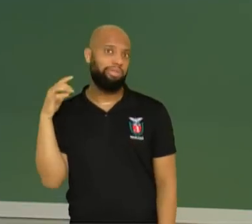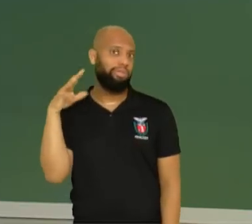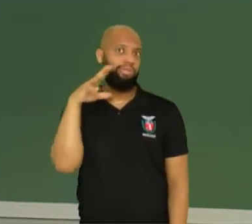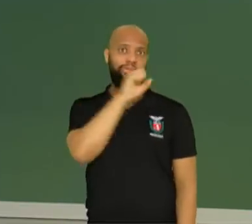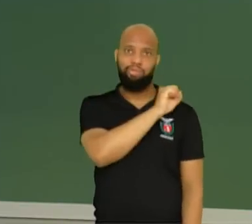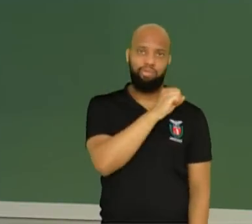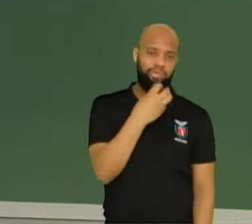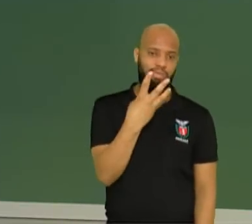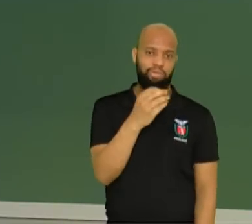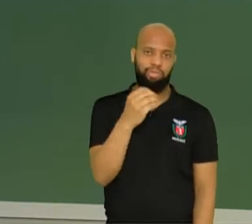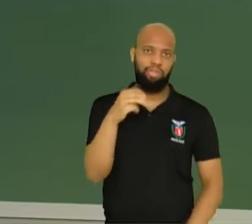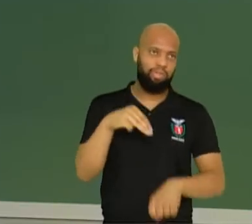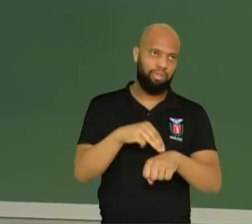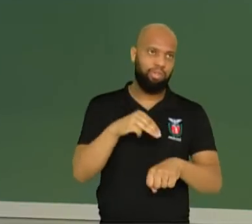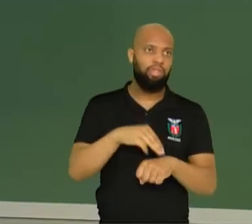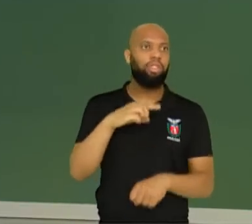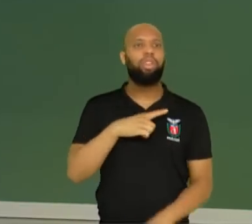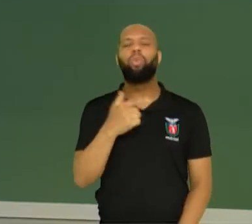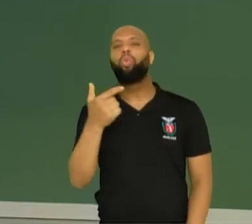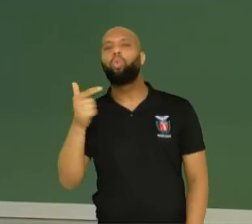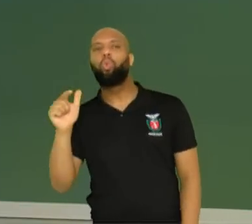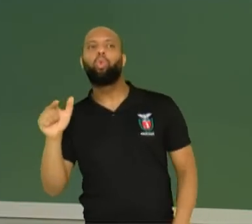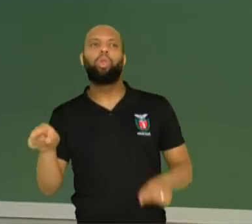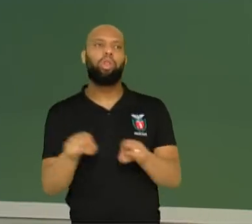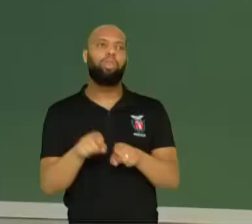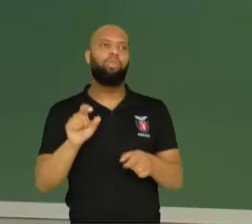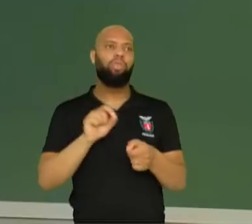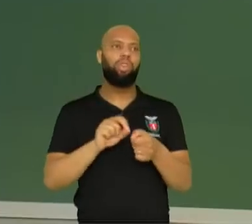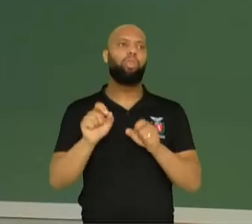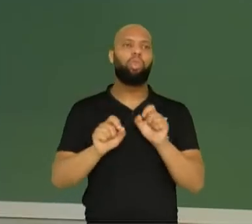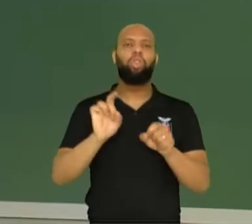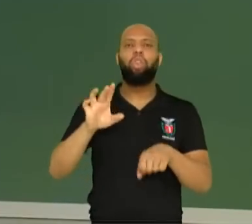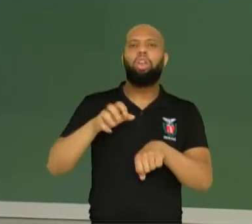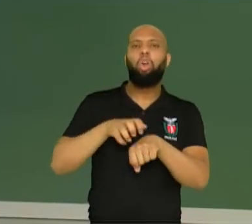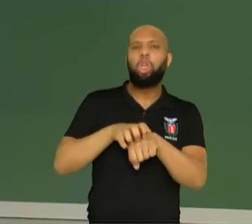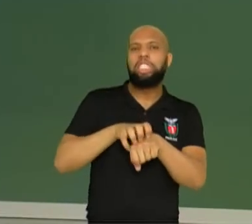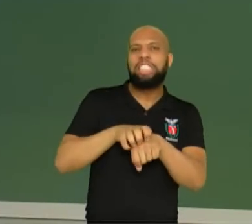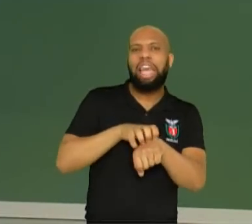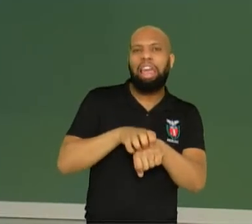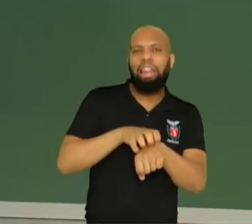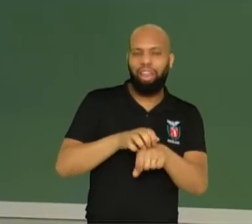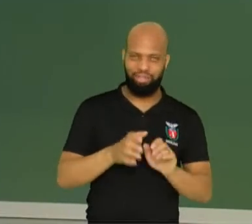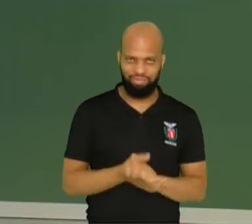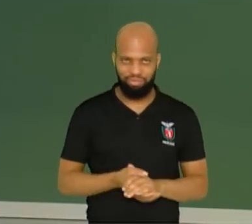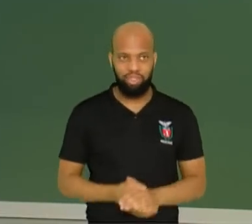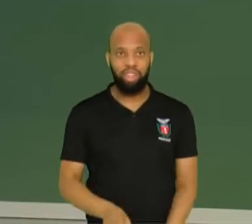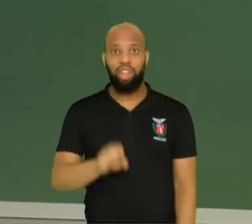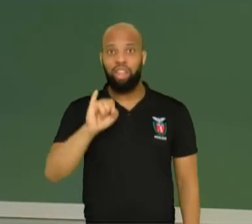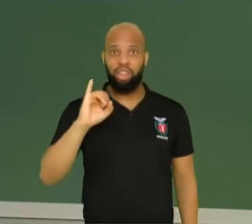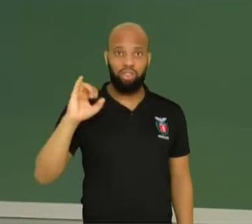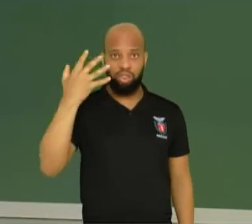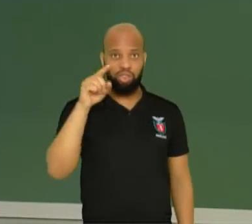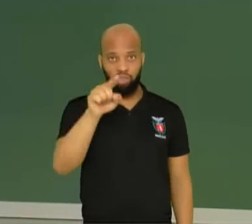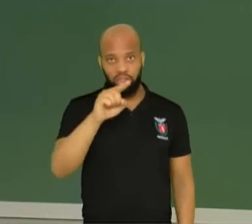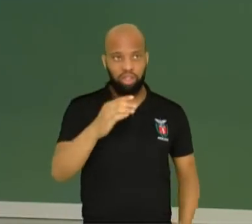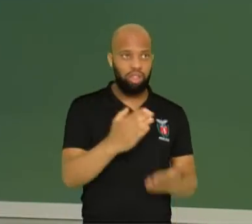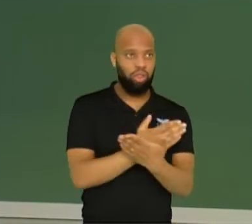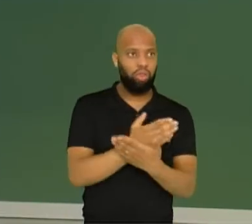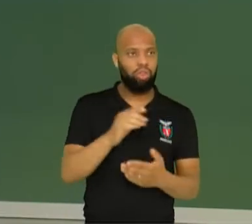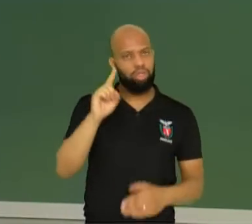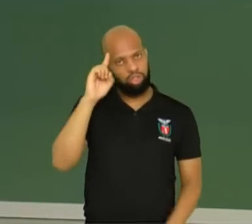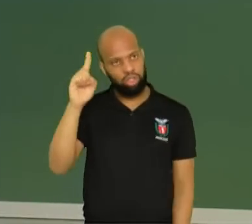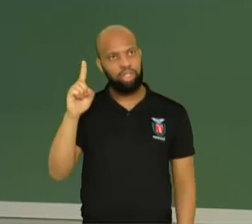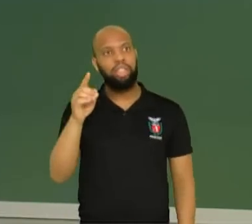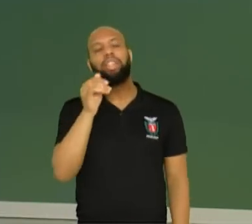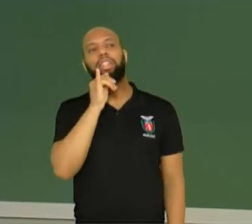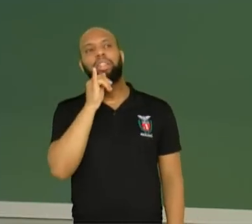meia hora. E tem outros casos que ela vai causar aquela irritação na pele. Se acontecer isso com você algum dia, não